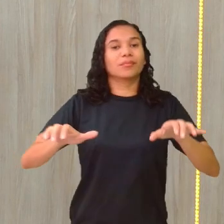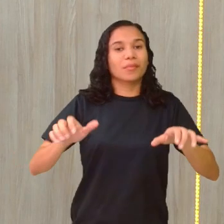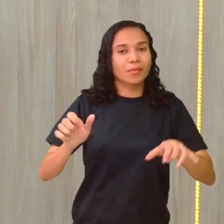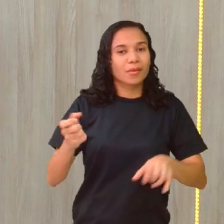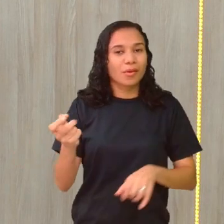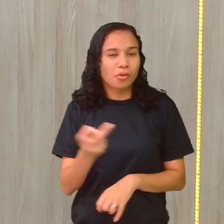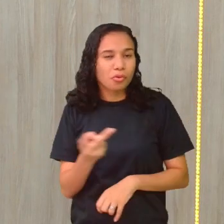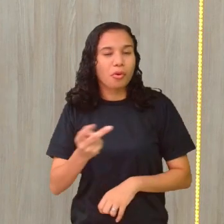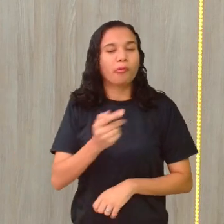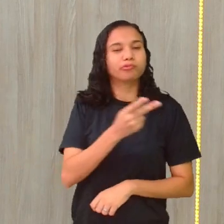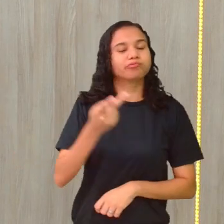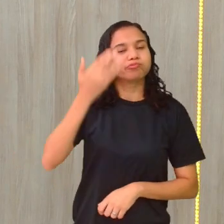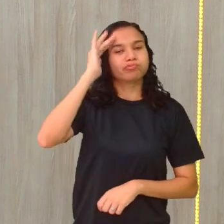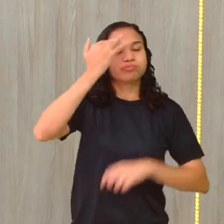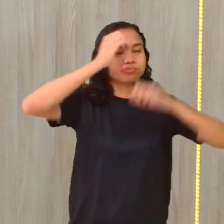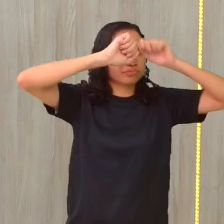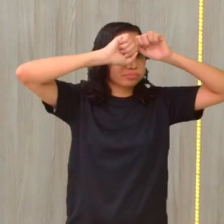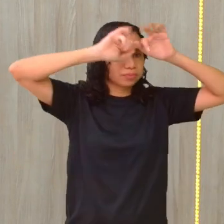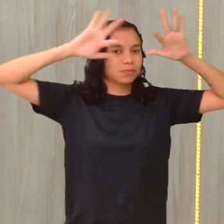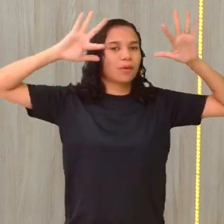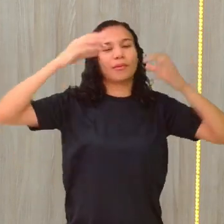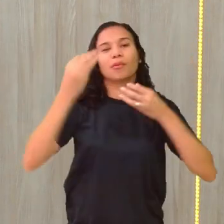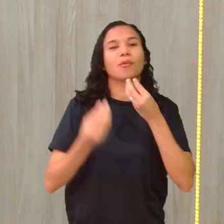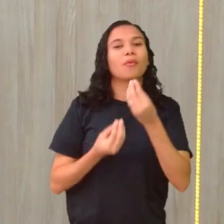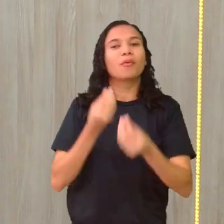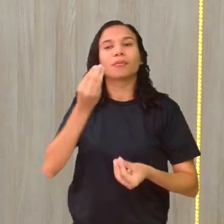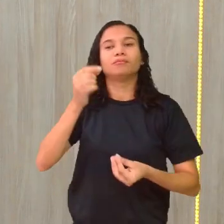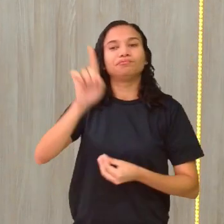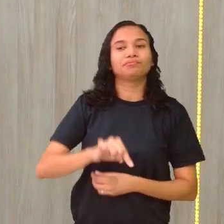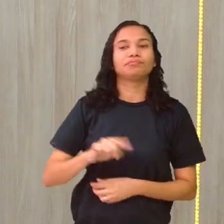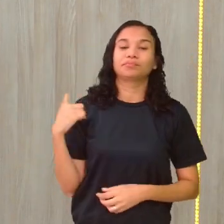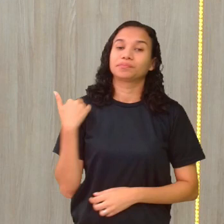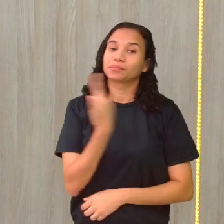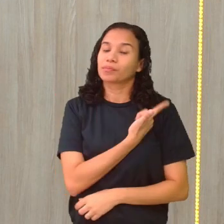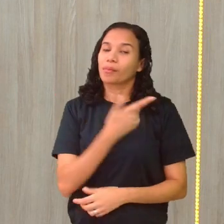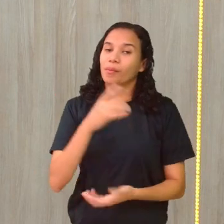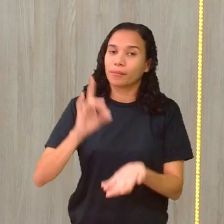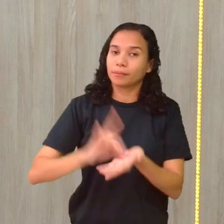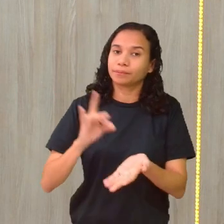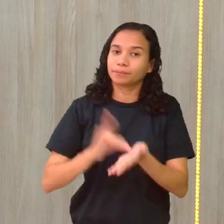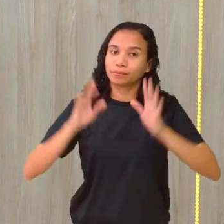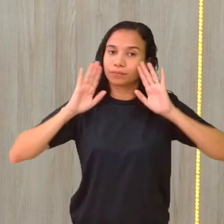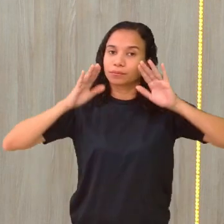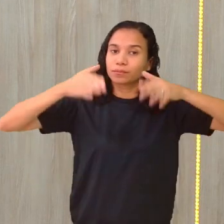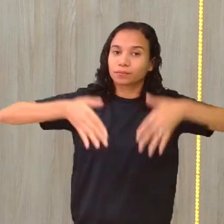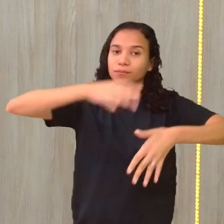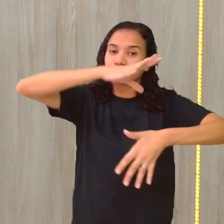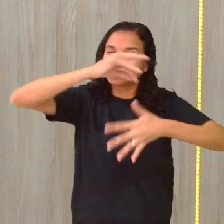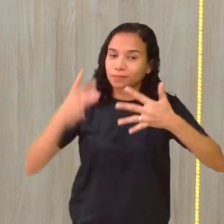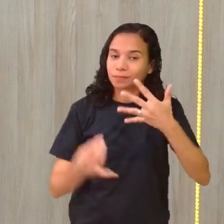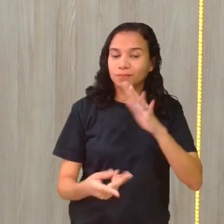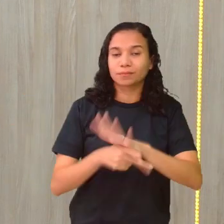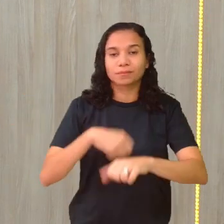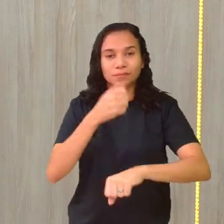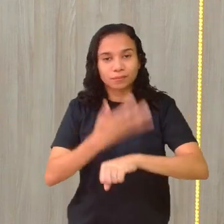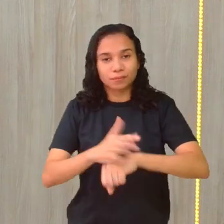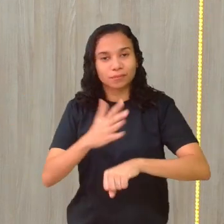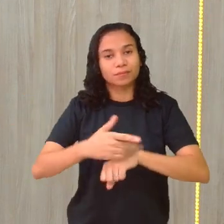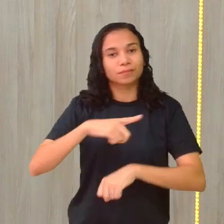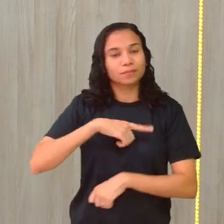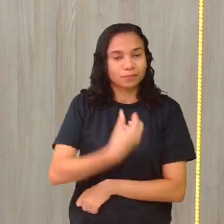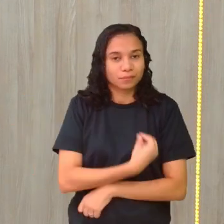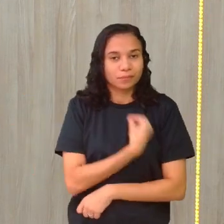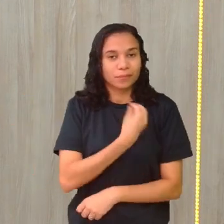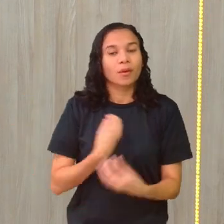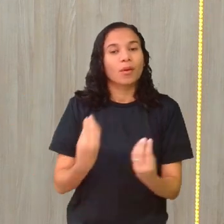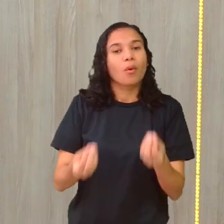para que vocês possam entender como é, né, que a gente vai aí especificar o que são essas práticas, como é que